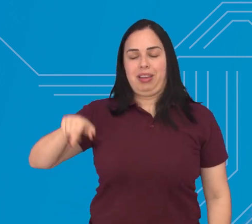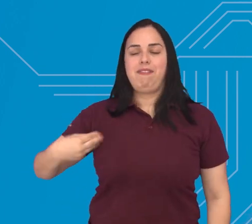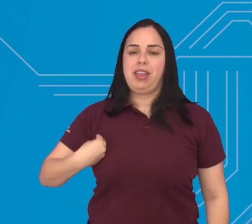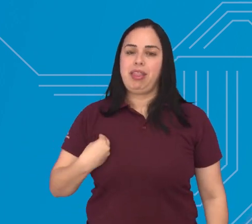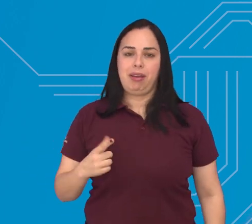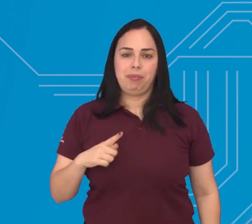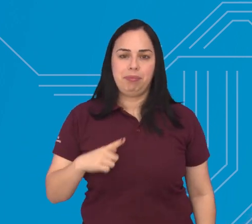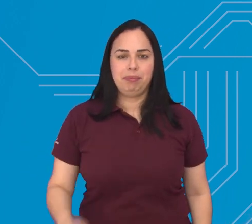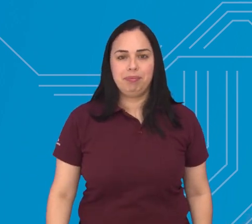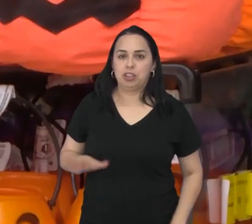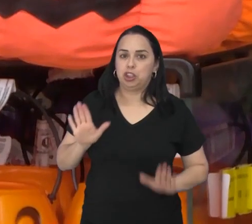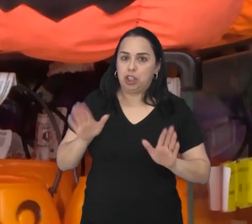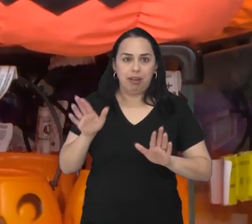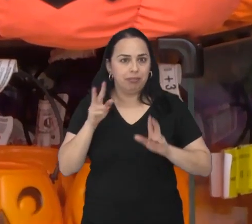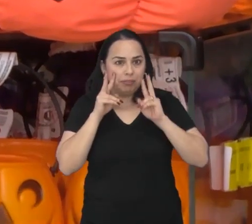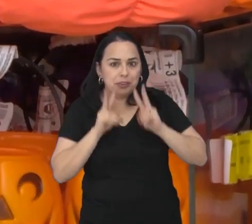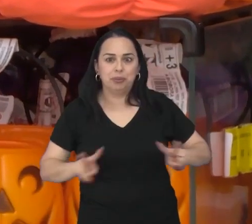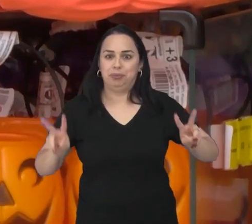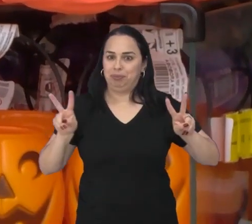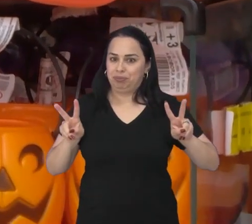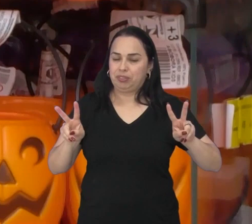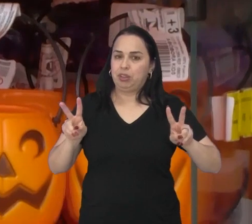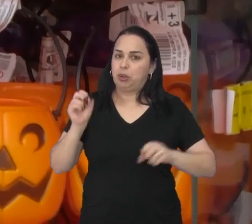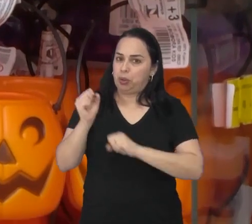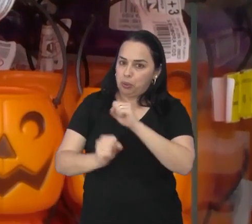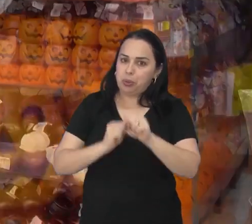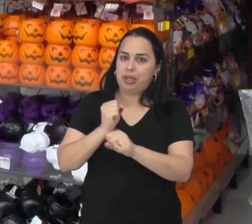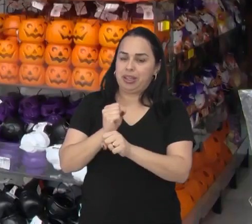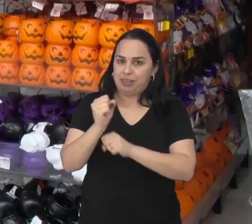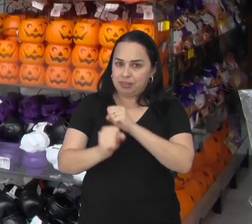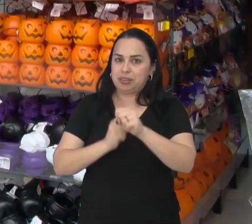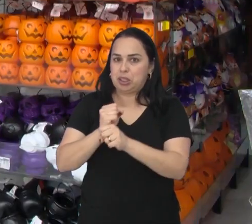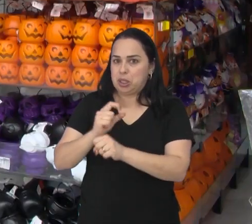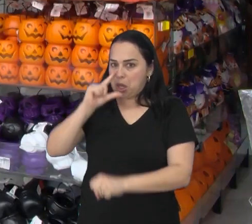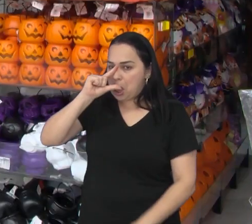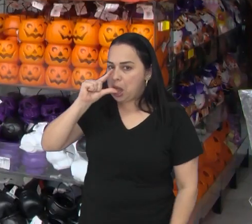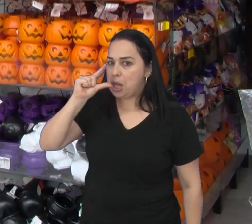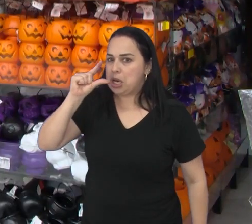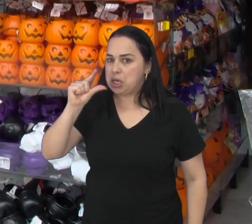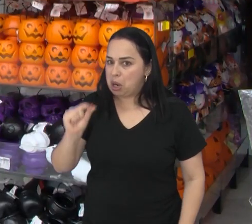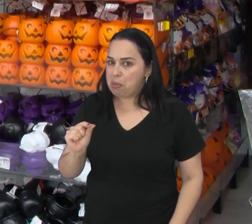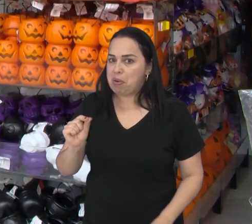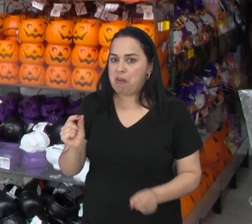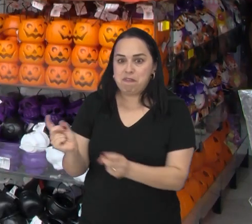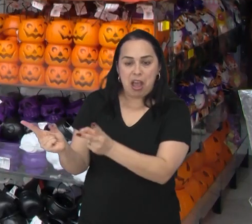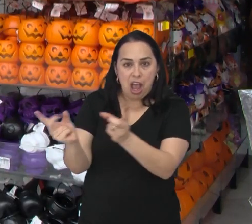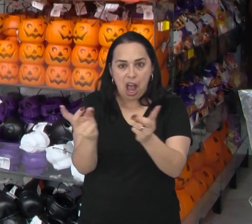que ele existe, viu? A decoração você já conhece. Todos os anos, o Halloween toma